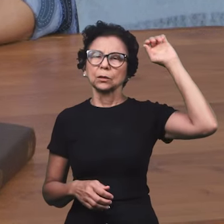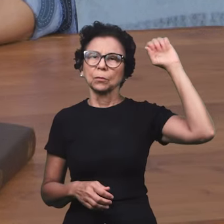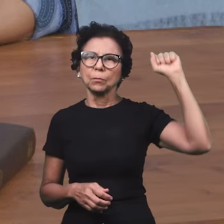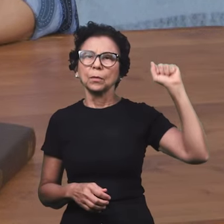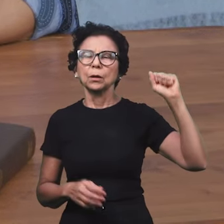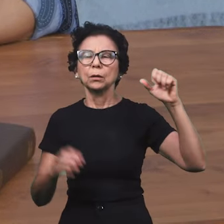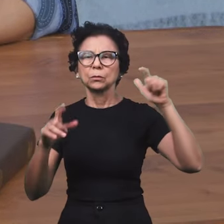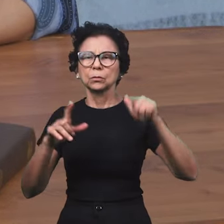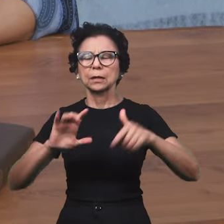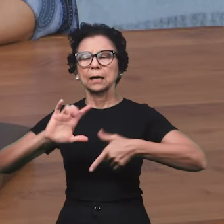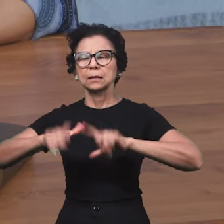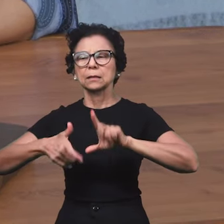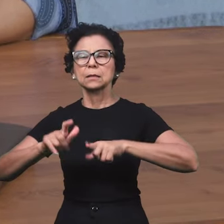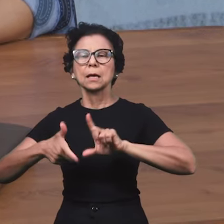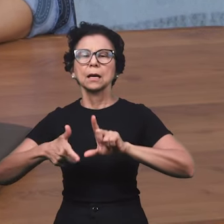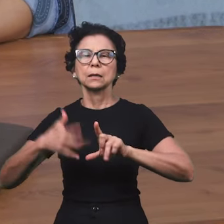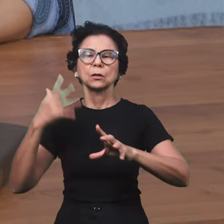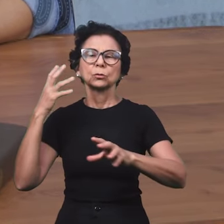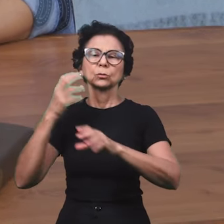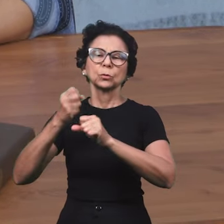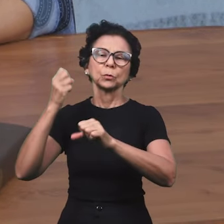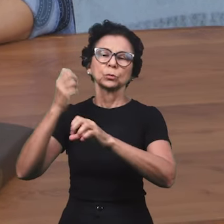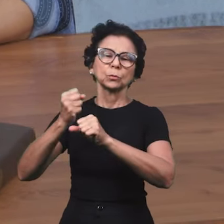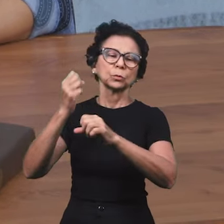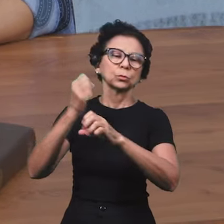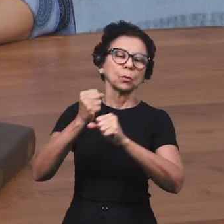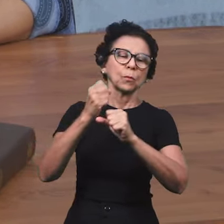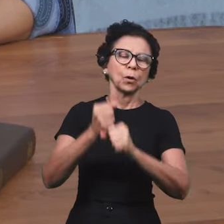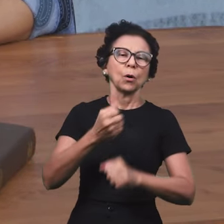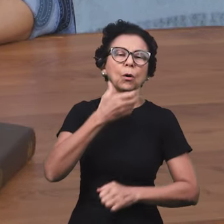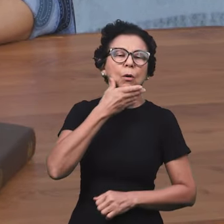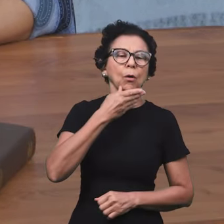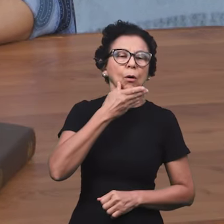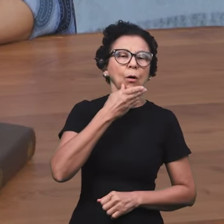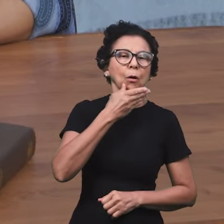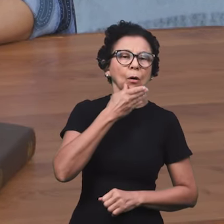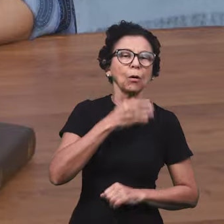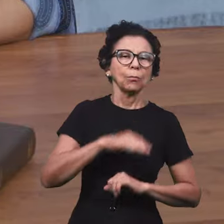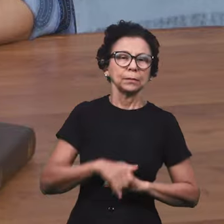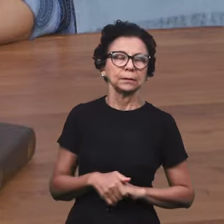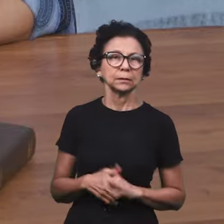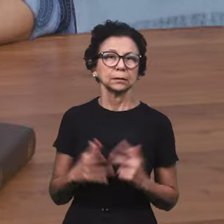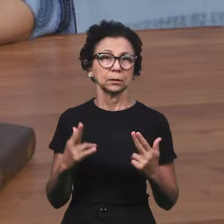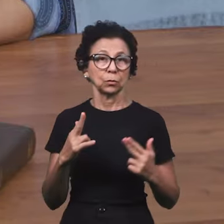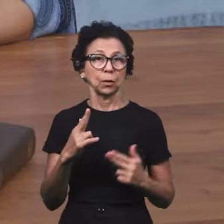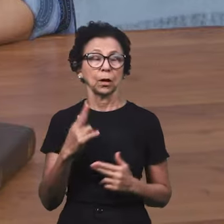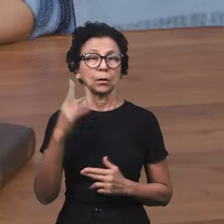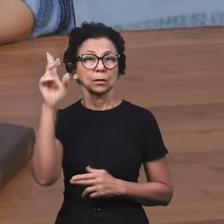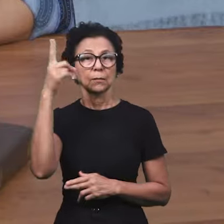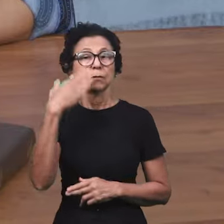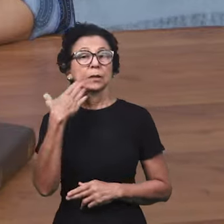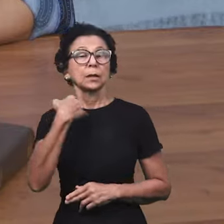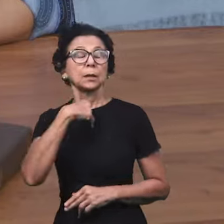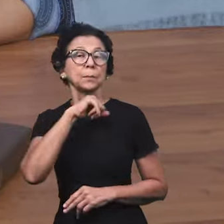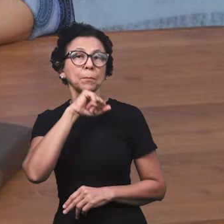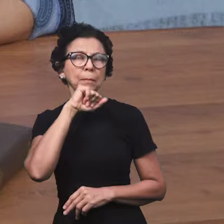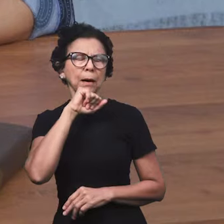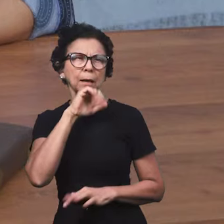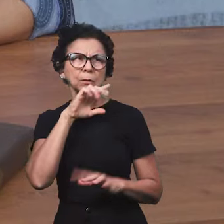de Israel, conforme a conta com que os contara Davi seu pai. e